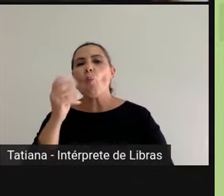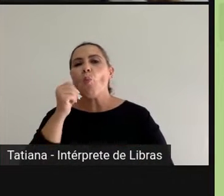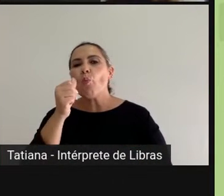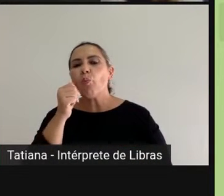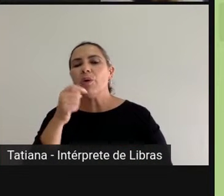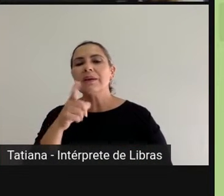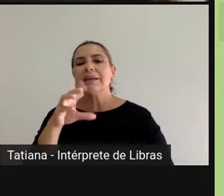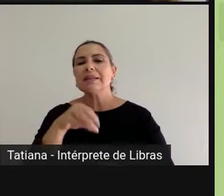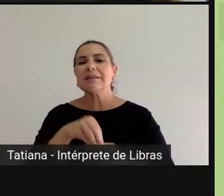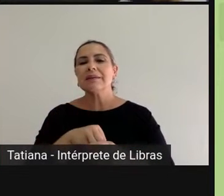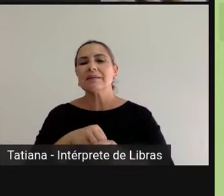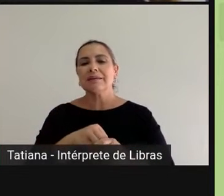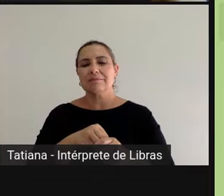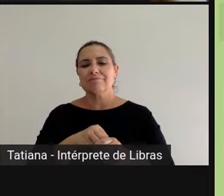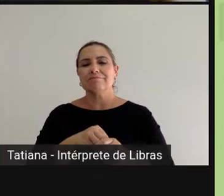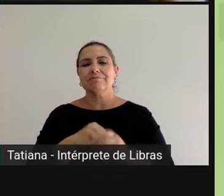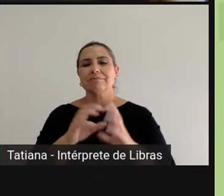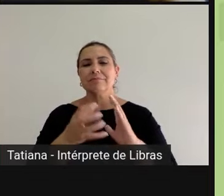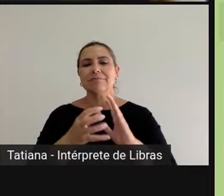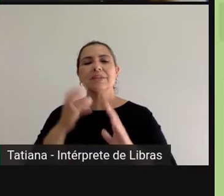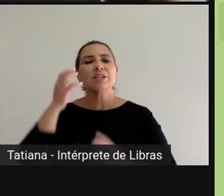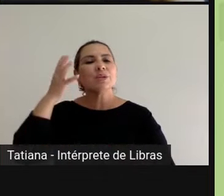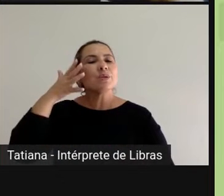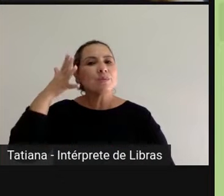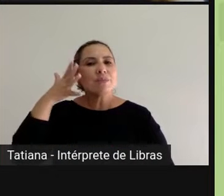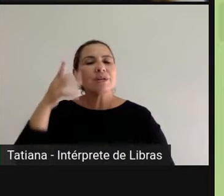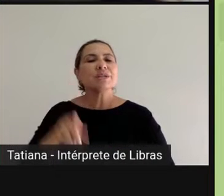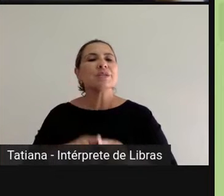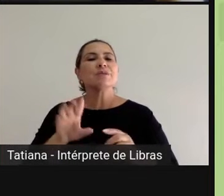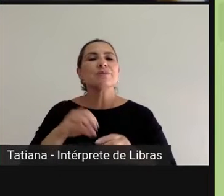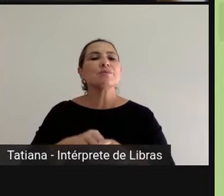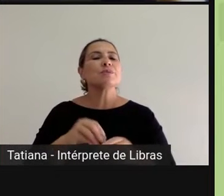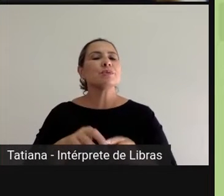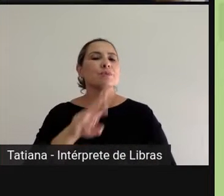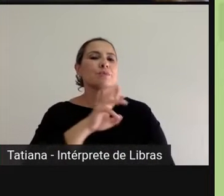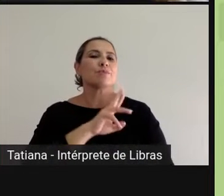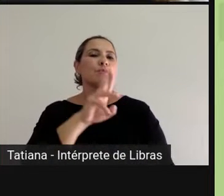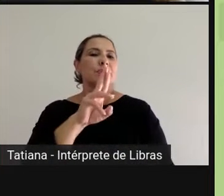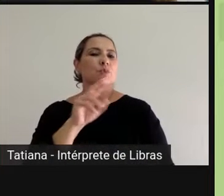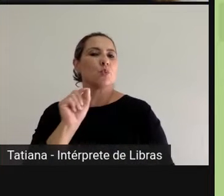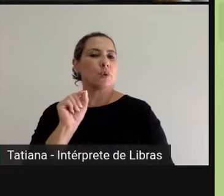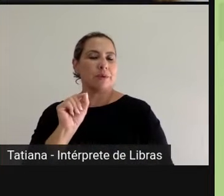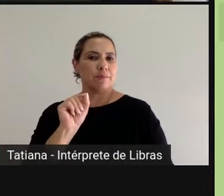parlamento, ela impacta na representatividade substantiva. O que quer dizer?